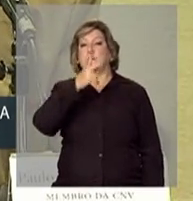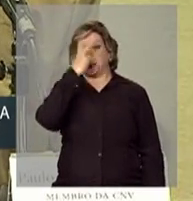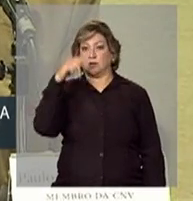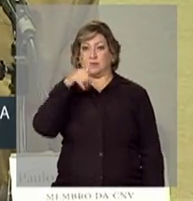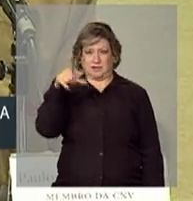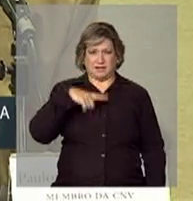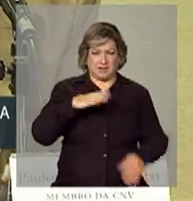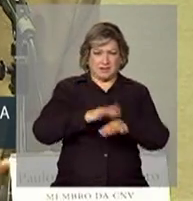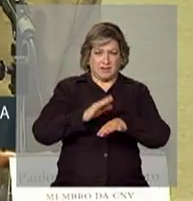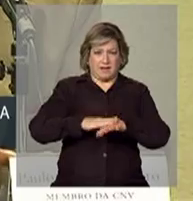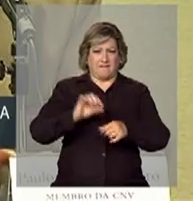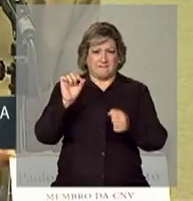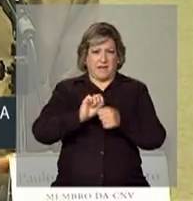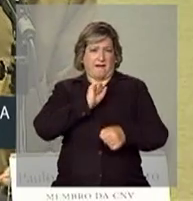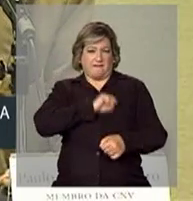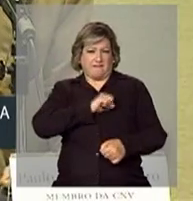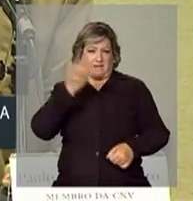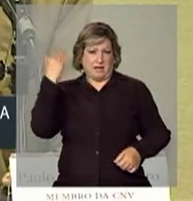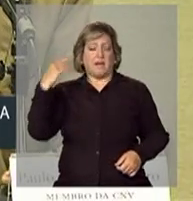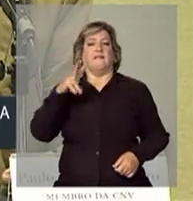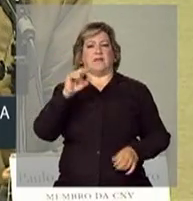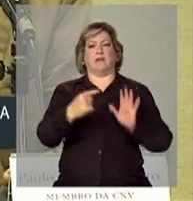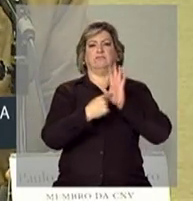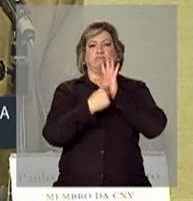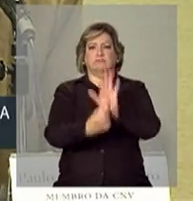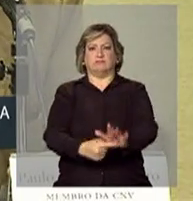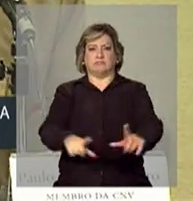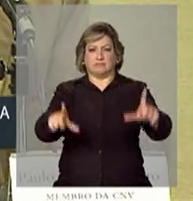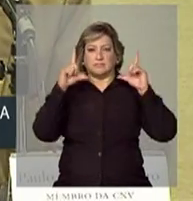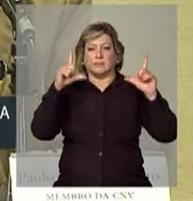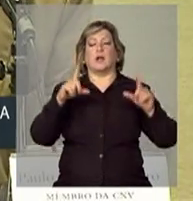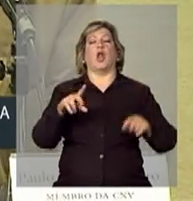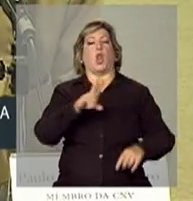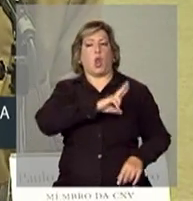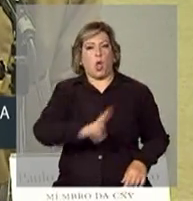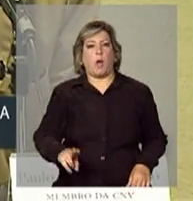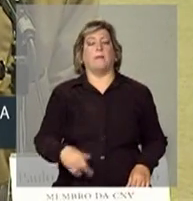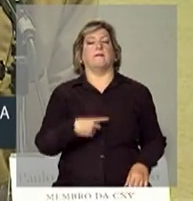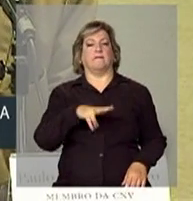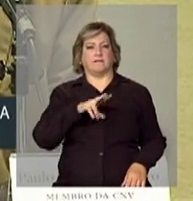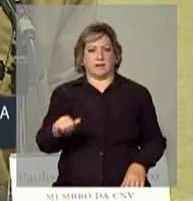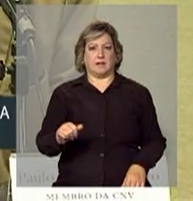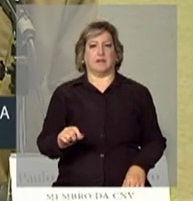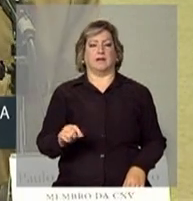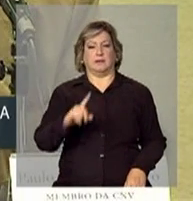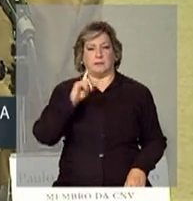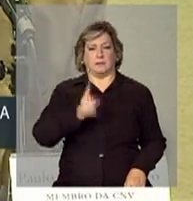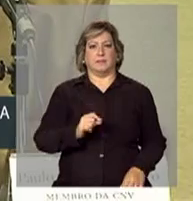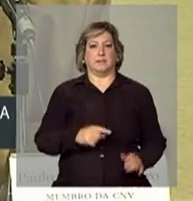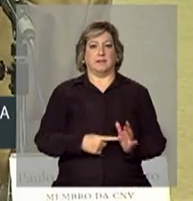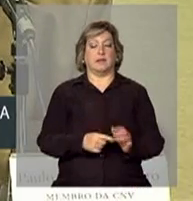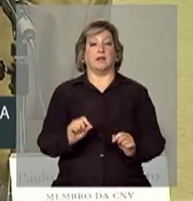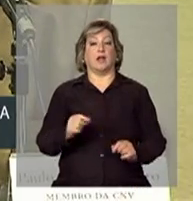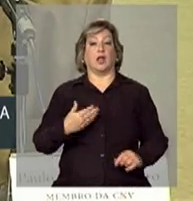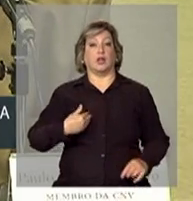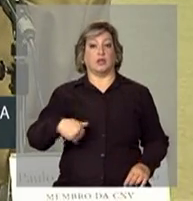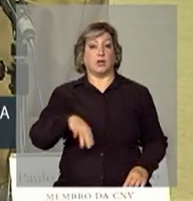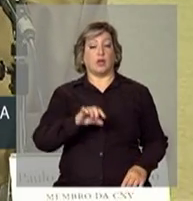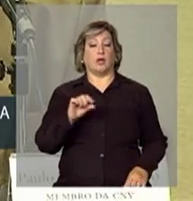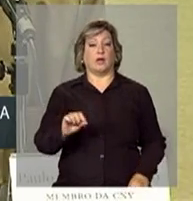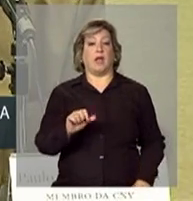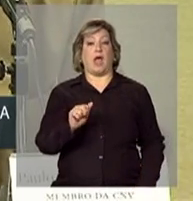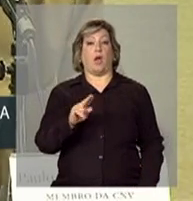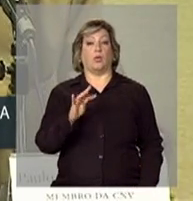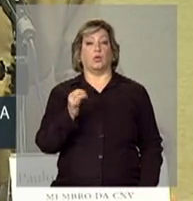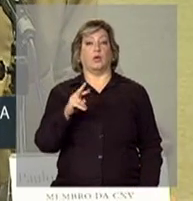por lei, está na lei da comissão, criou a Comissão da Verdade. Então, nós temos que indicar as autorias. Agora, nós vamos indicar as autorias à medida